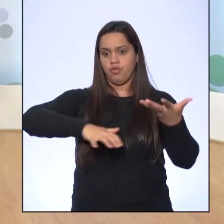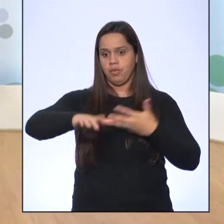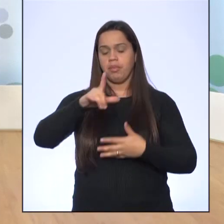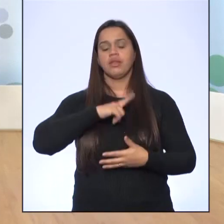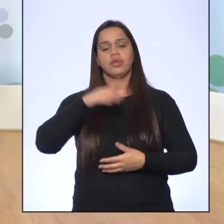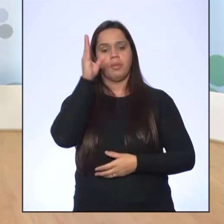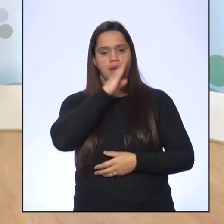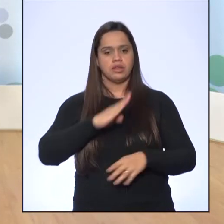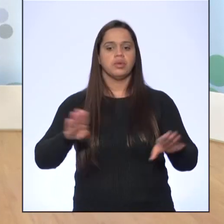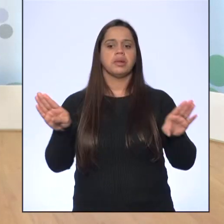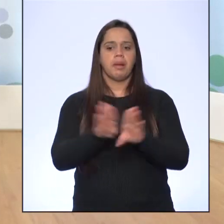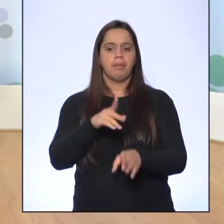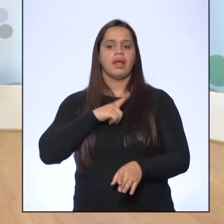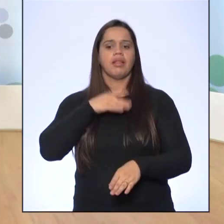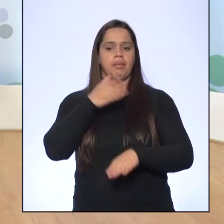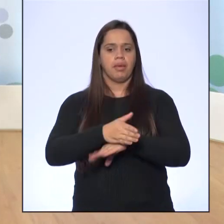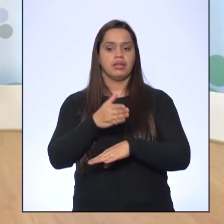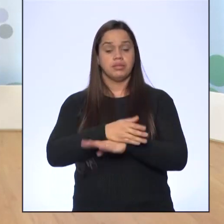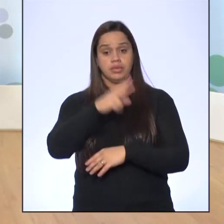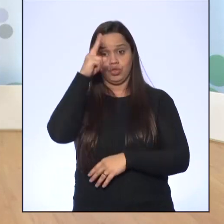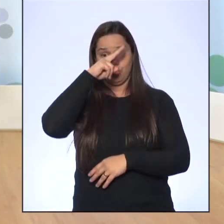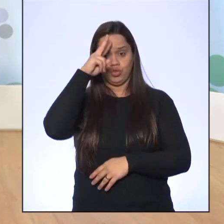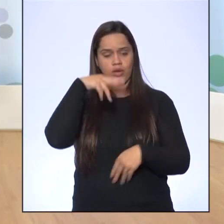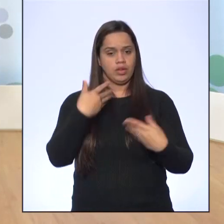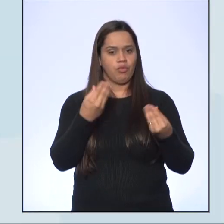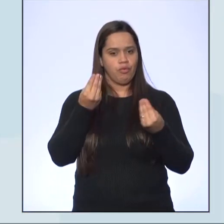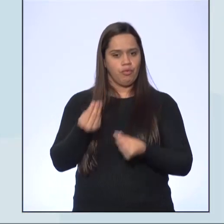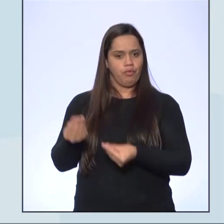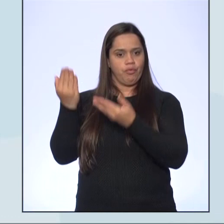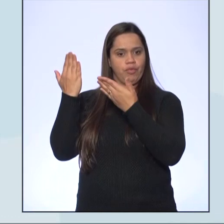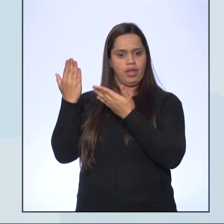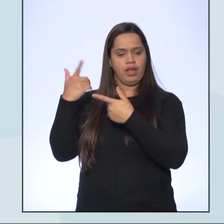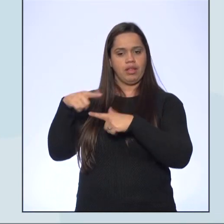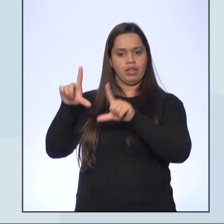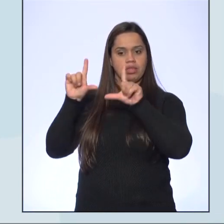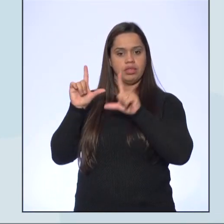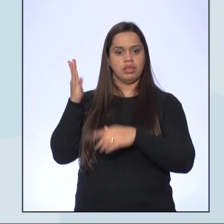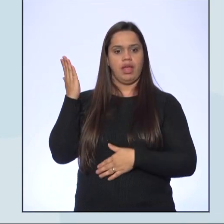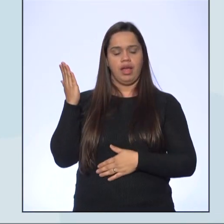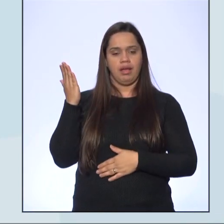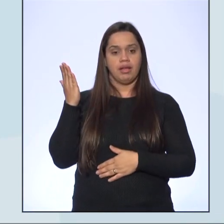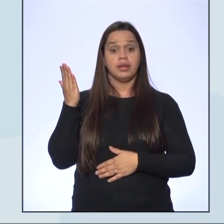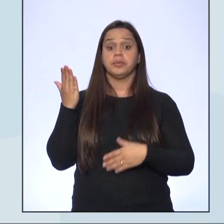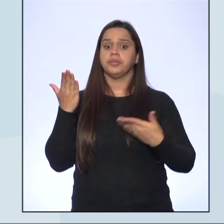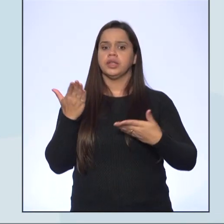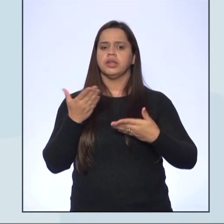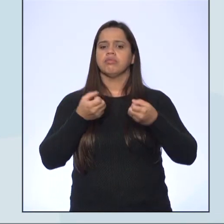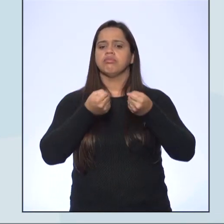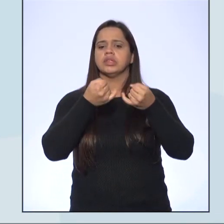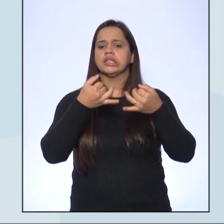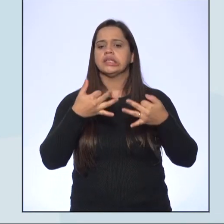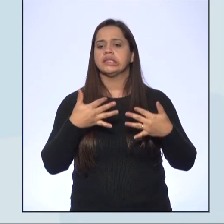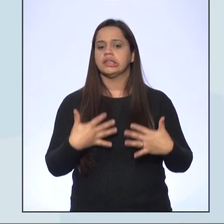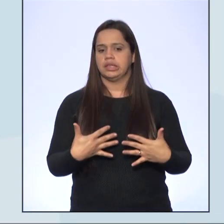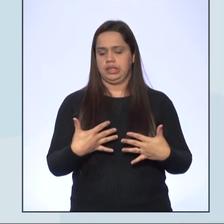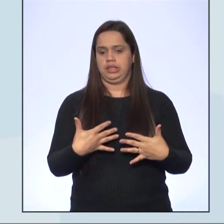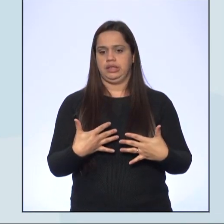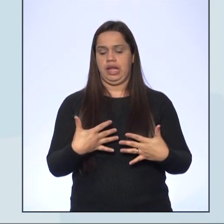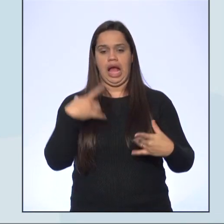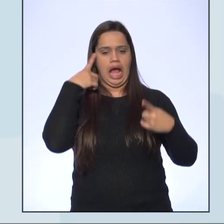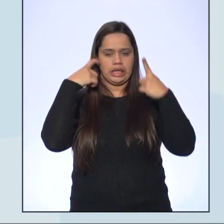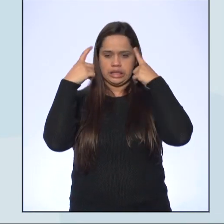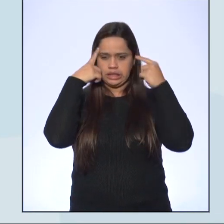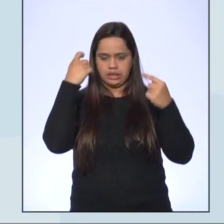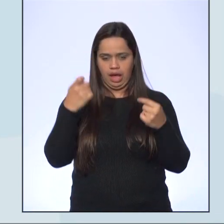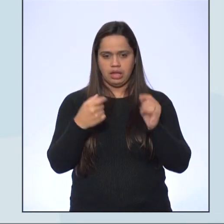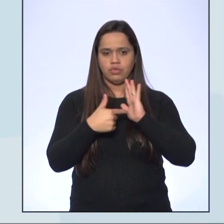parte dessa história. Então, coloca aí na tela para eles, por favor, pessoal. Descreva quais as ideias apresentadas no fragmento